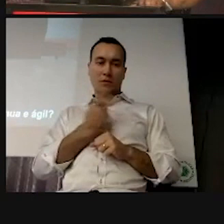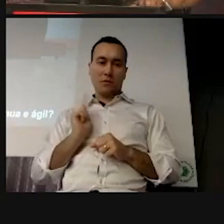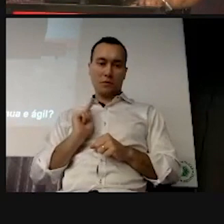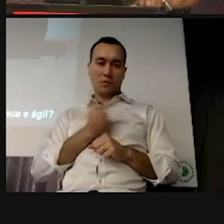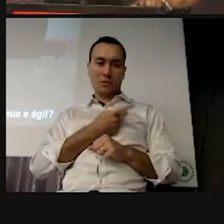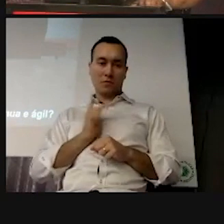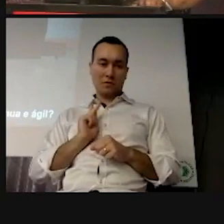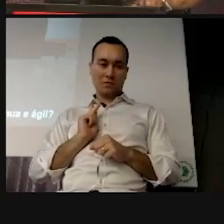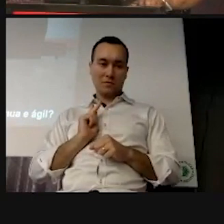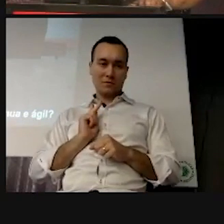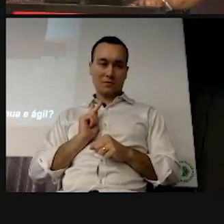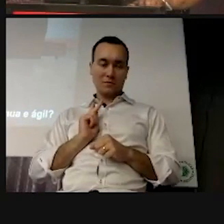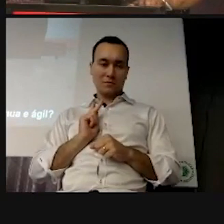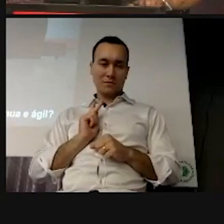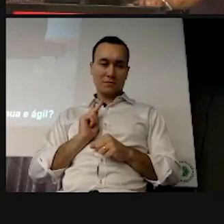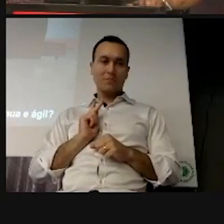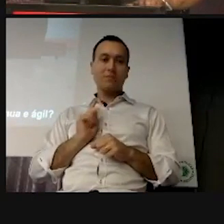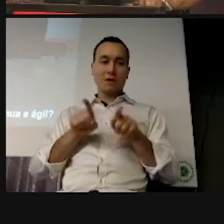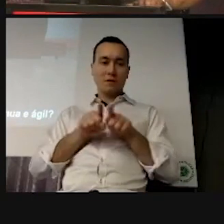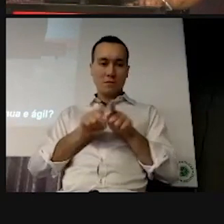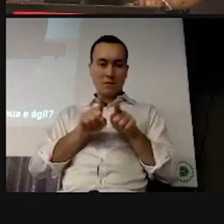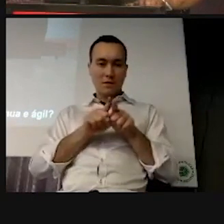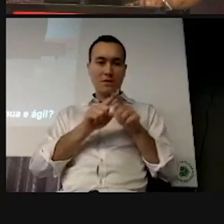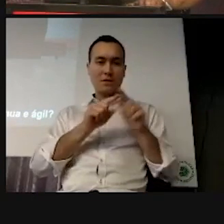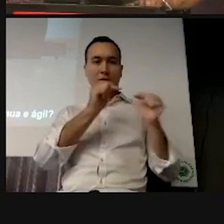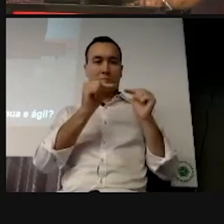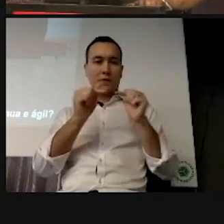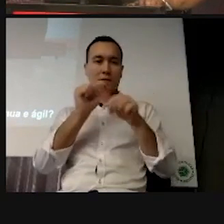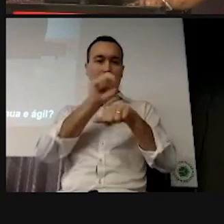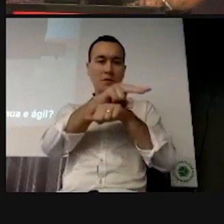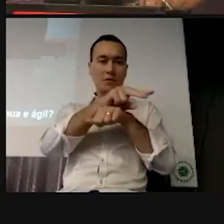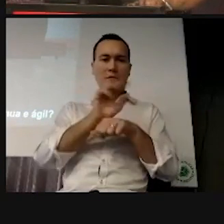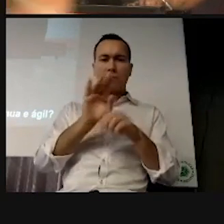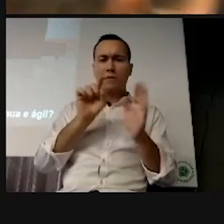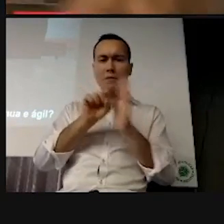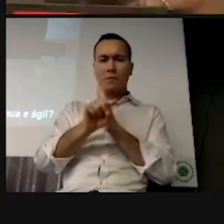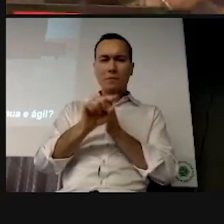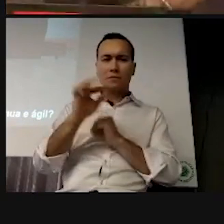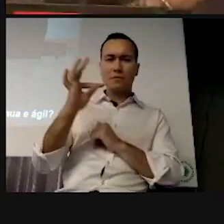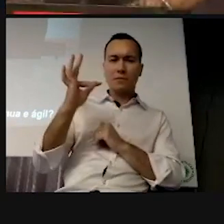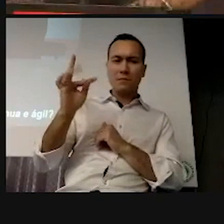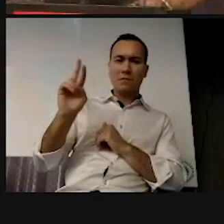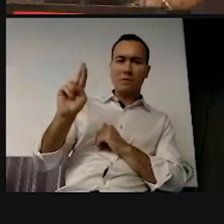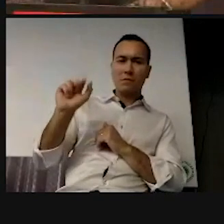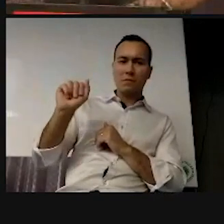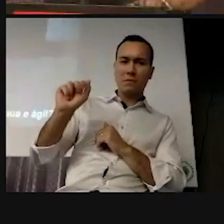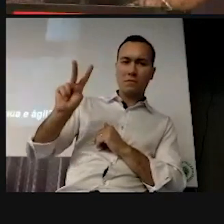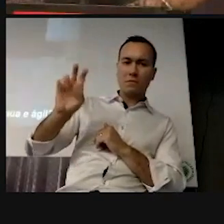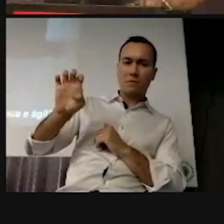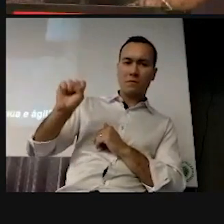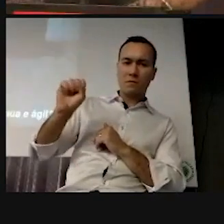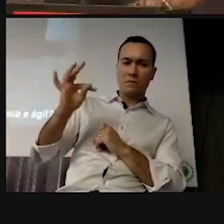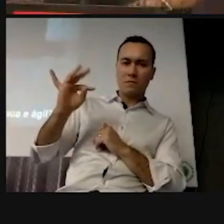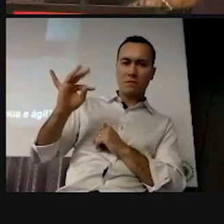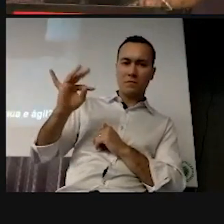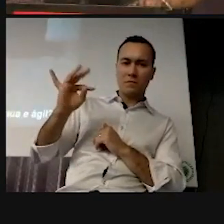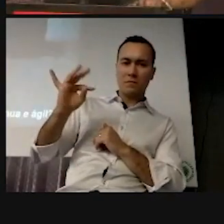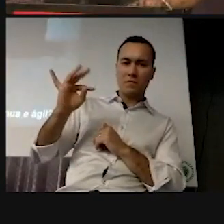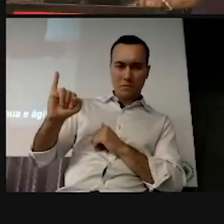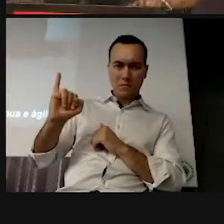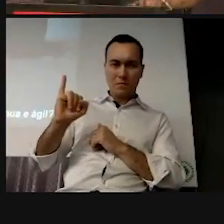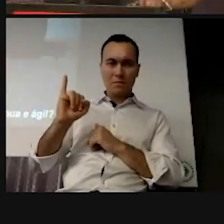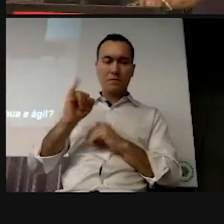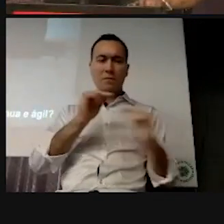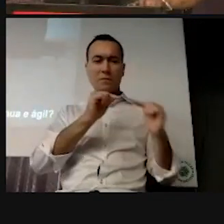travestis? Vocês conhecem travestis que trabalham em empresa? A gente conhece transexual, conheço vários.